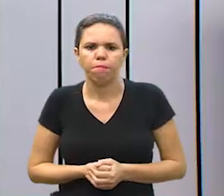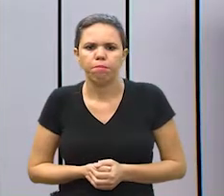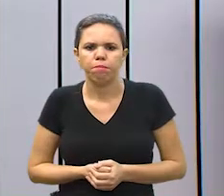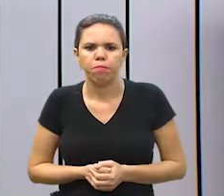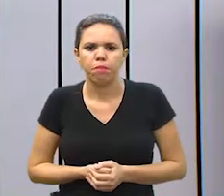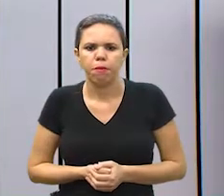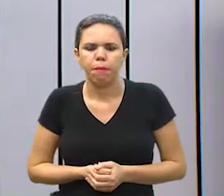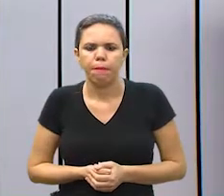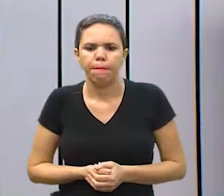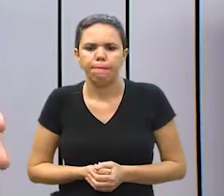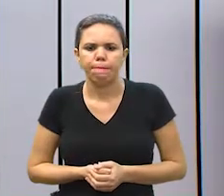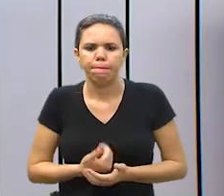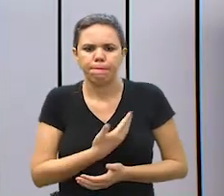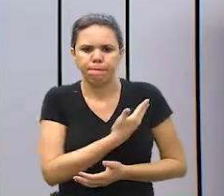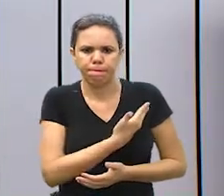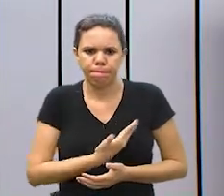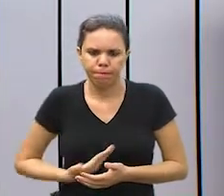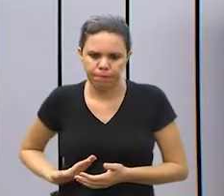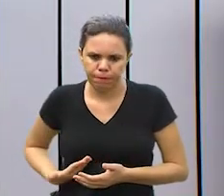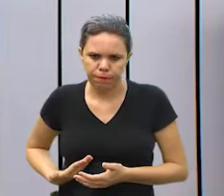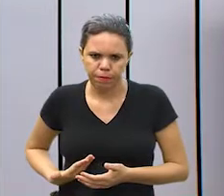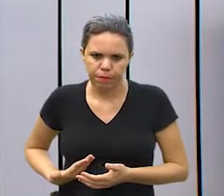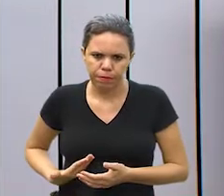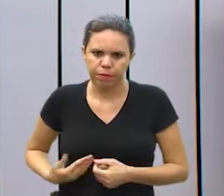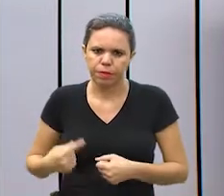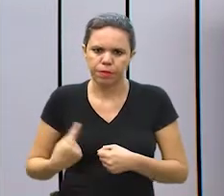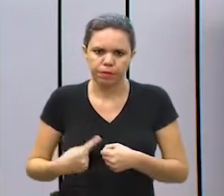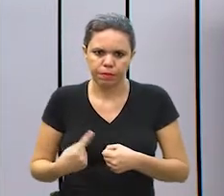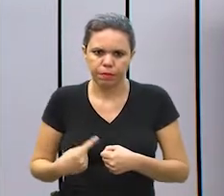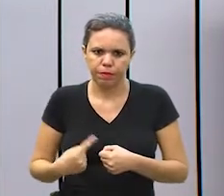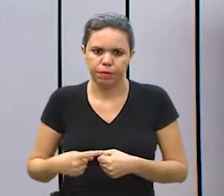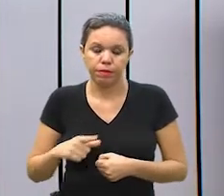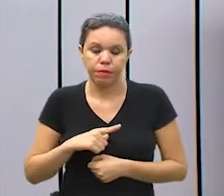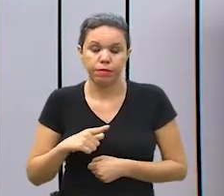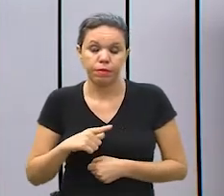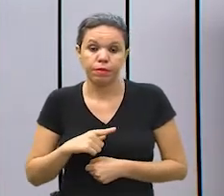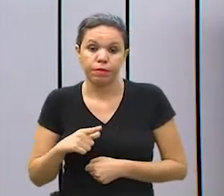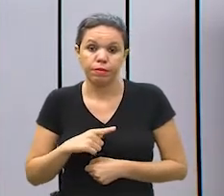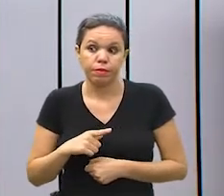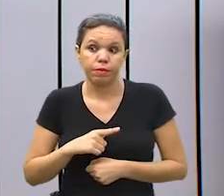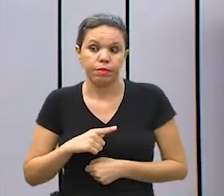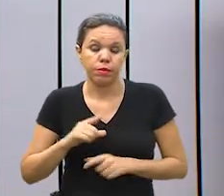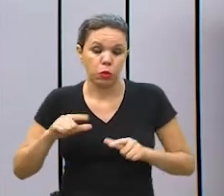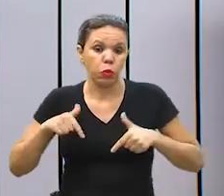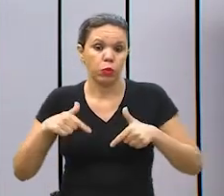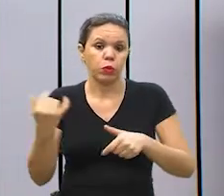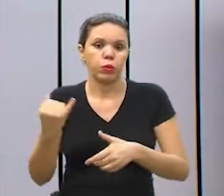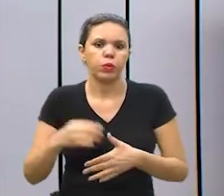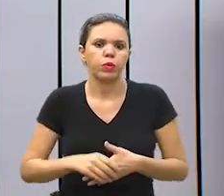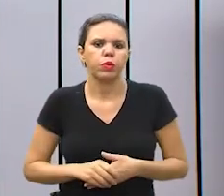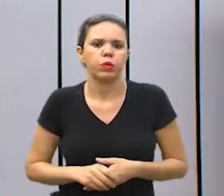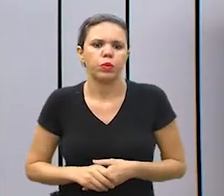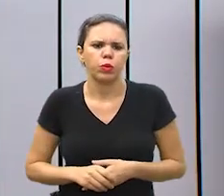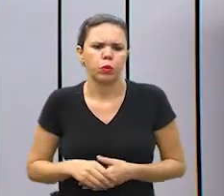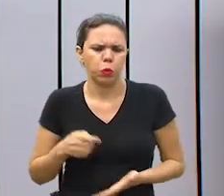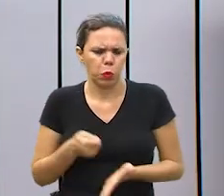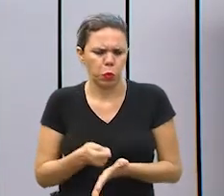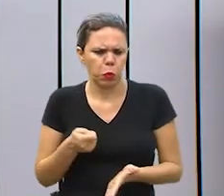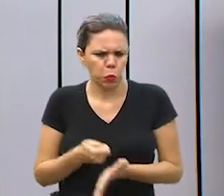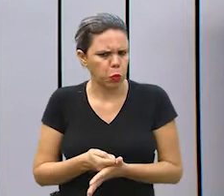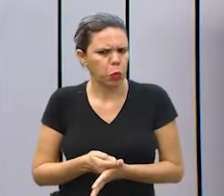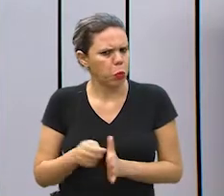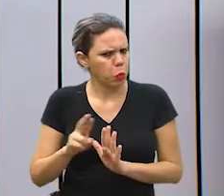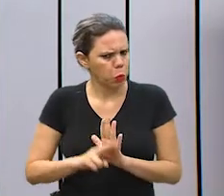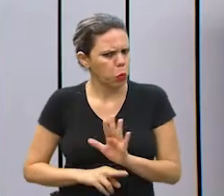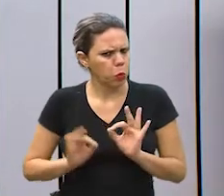o governo municipal ele tem tido ações importantes, ações duras,